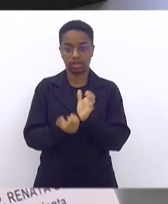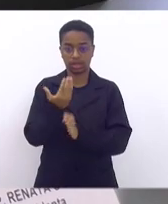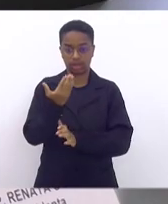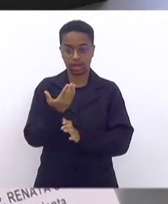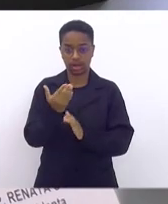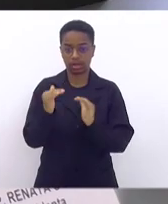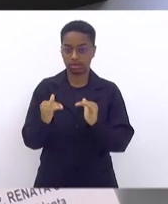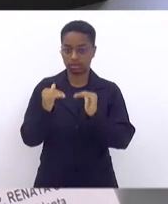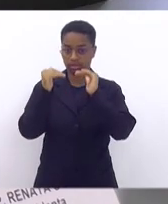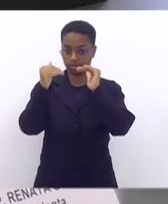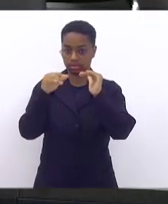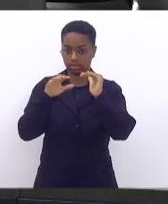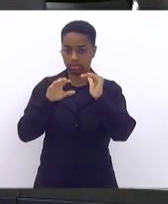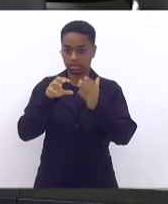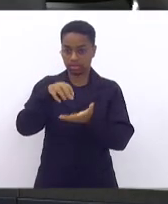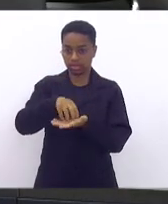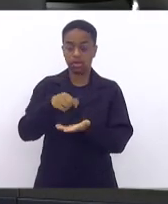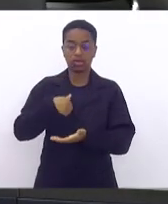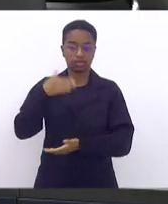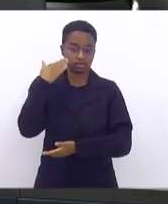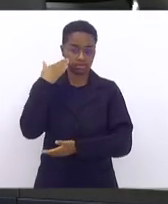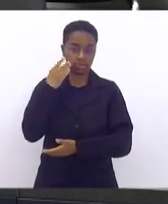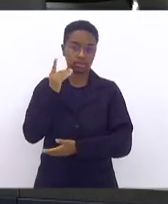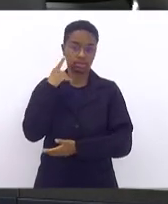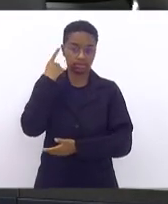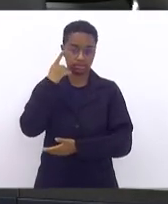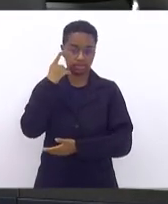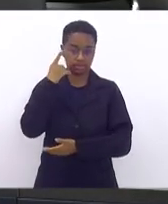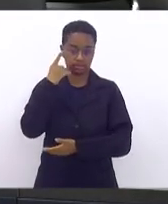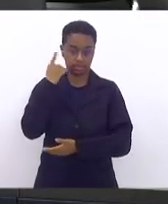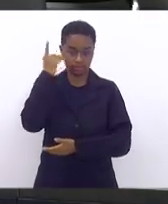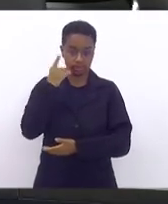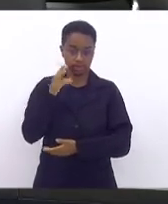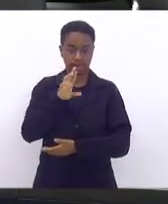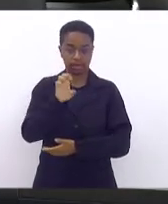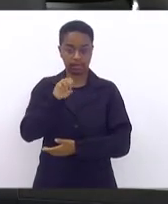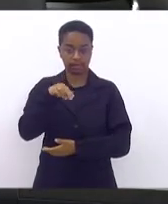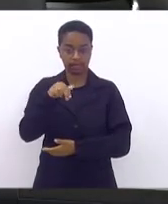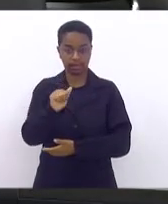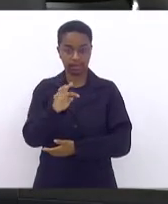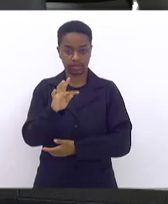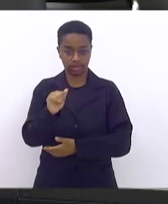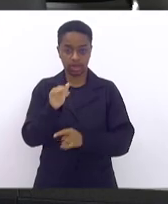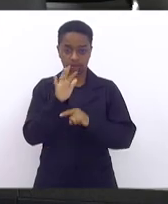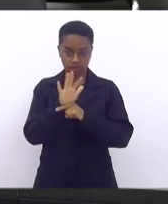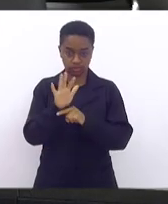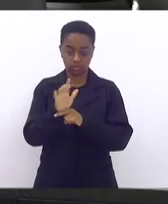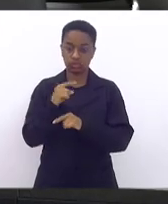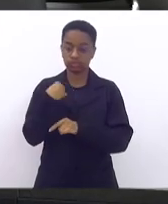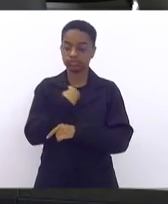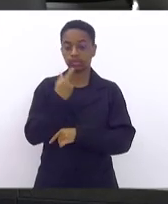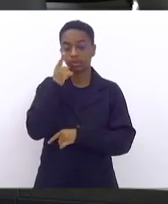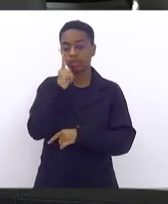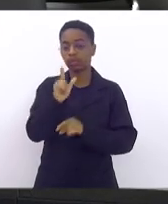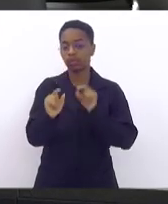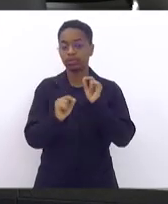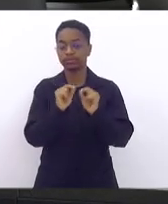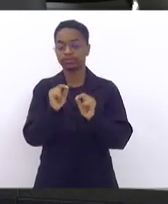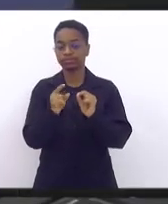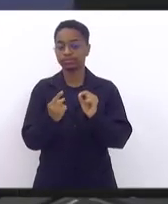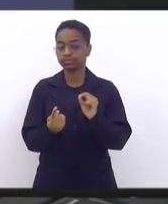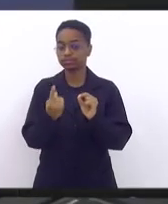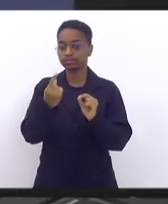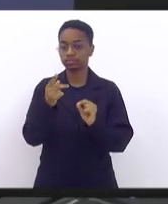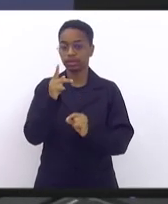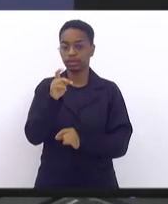e eu sei que a deputada Renata Souza ajudou muito, nós conseguimos que fosse um perito